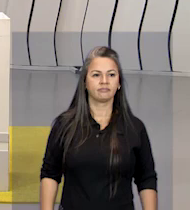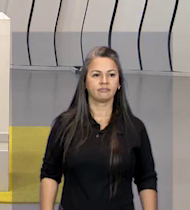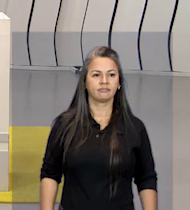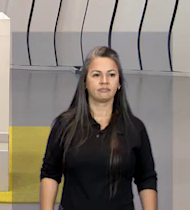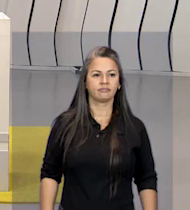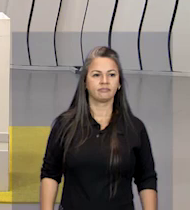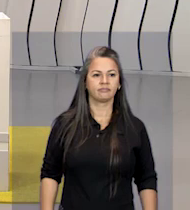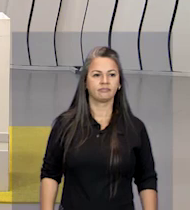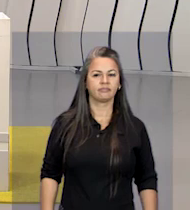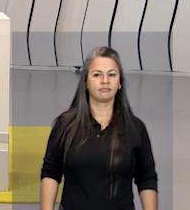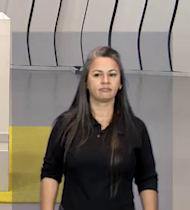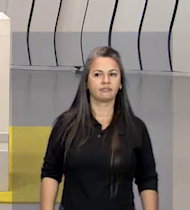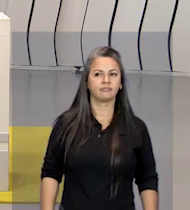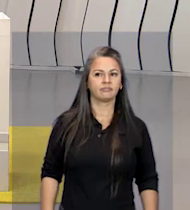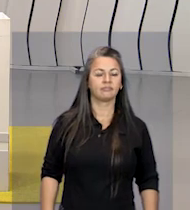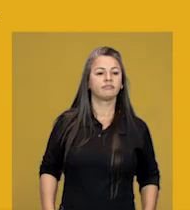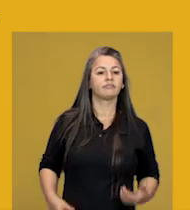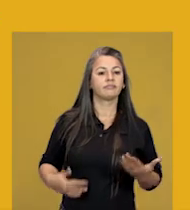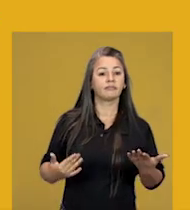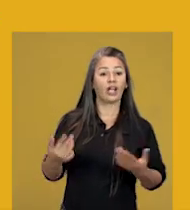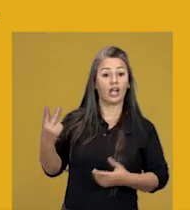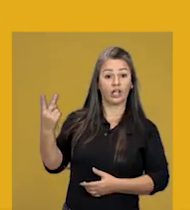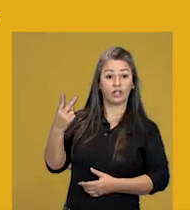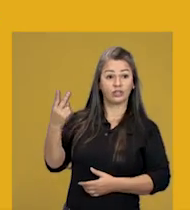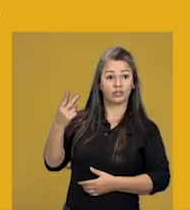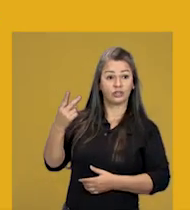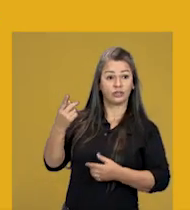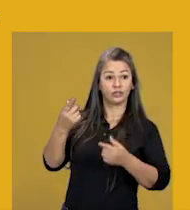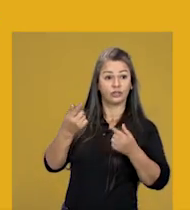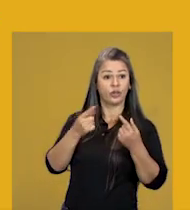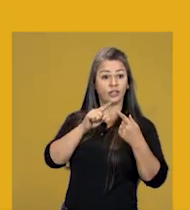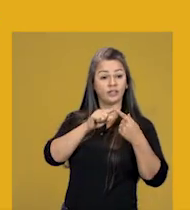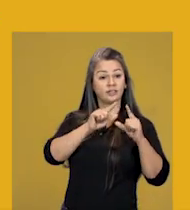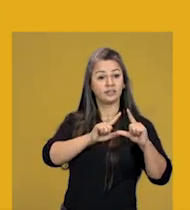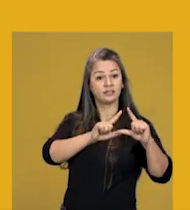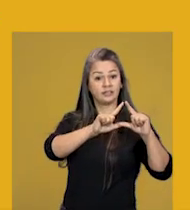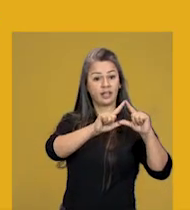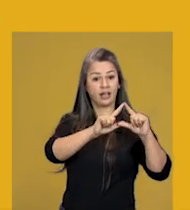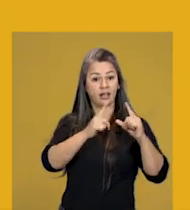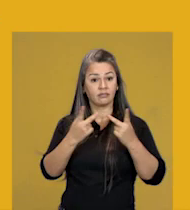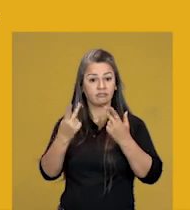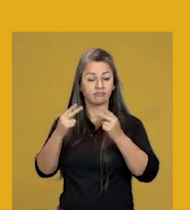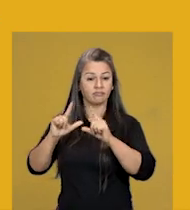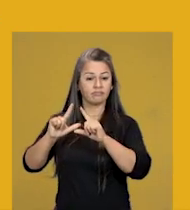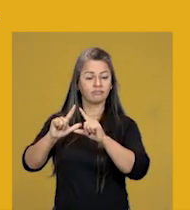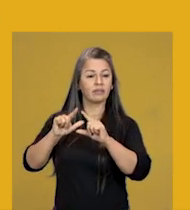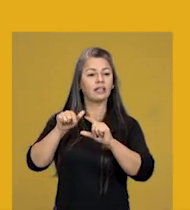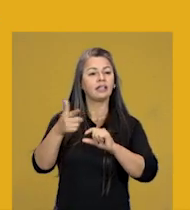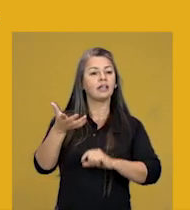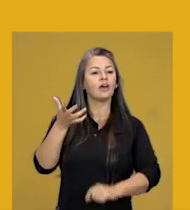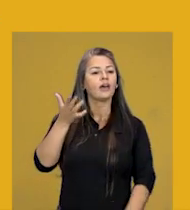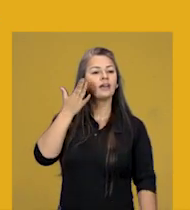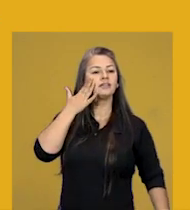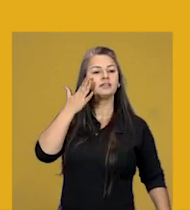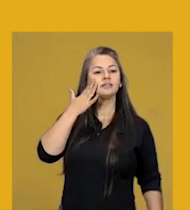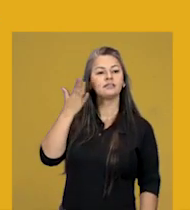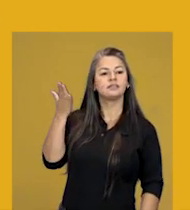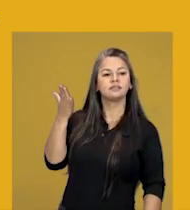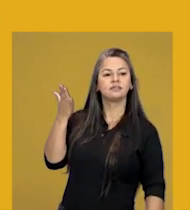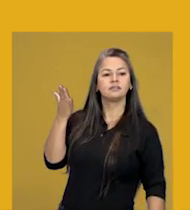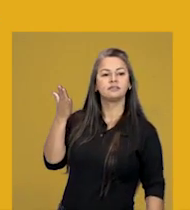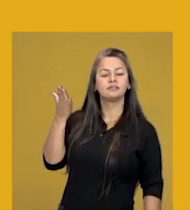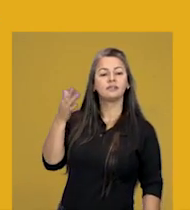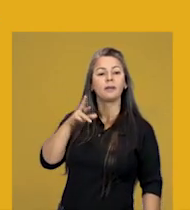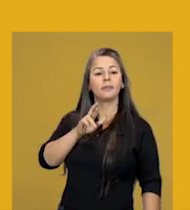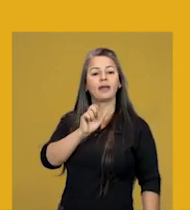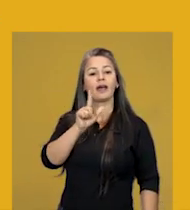Dois triângulos semelhantes possuem áreas iguais a 4 e 36. E eu quero saber a razão de semelhança entre